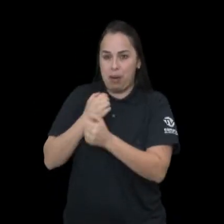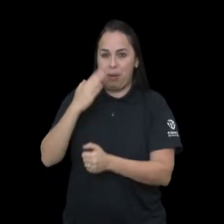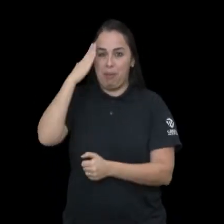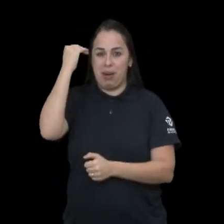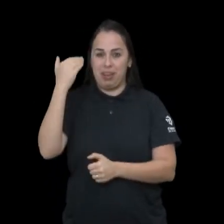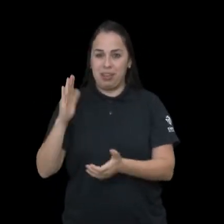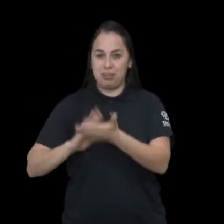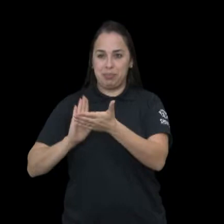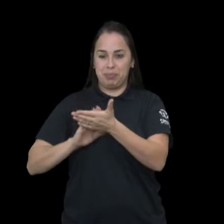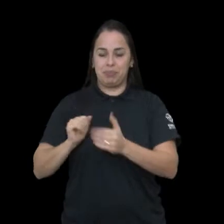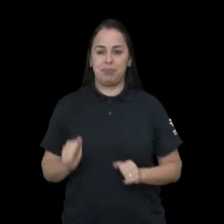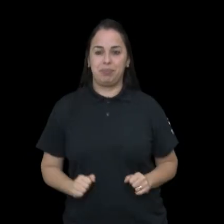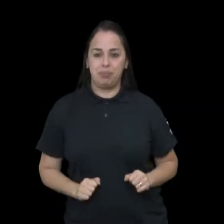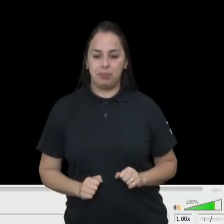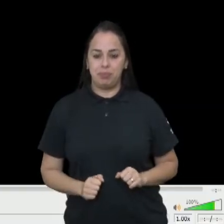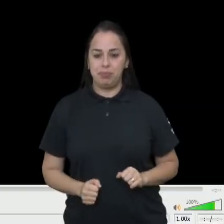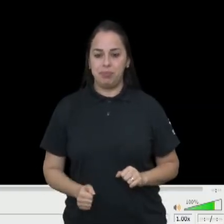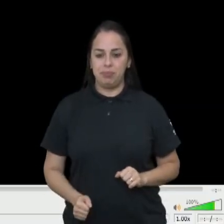Dr. Ricardo. Um abraço.